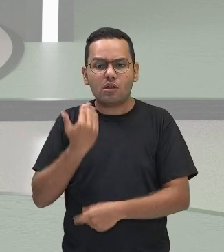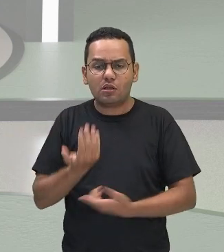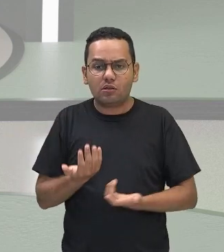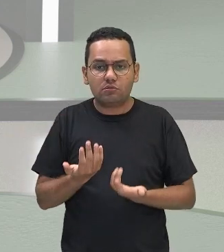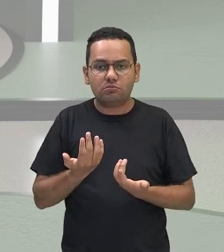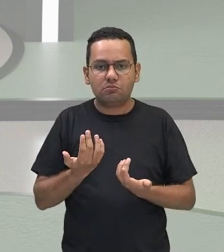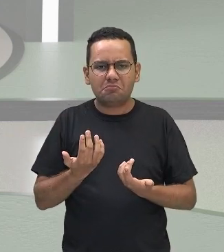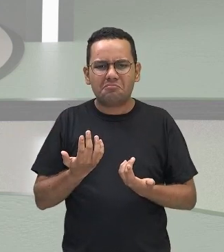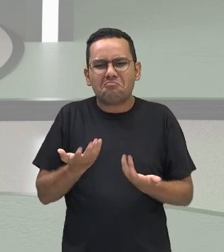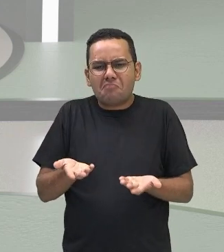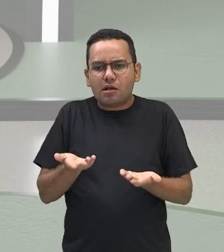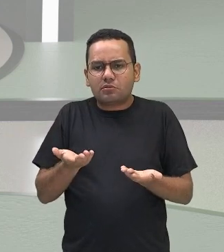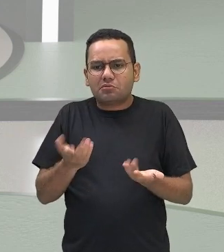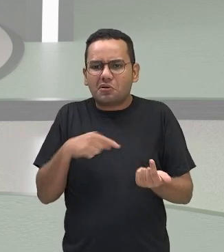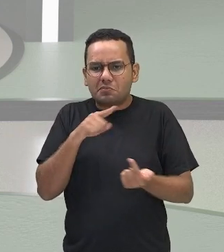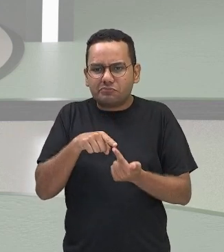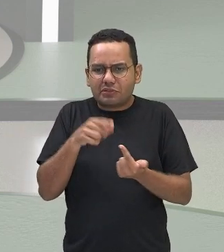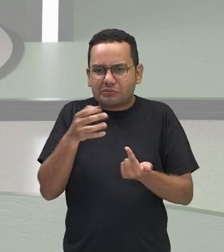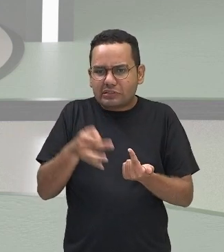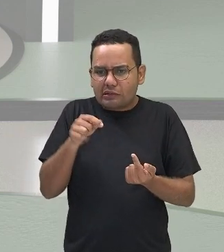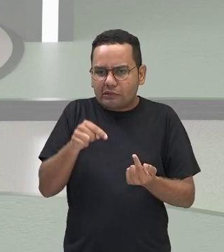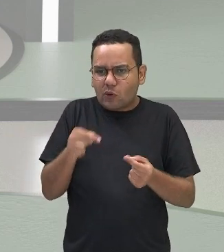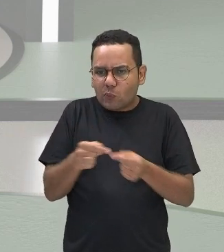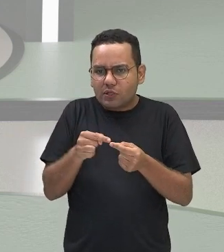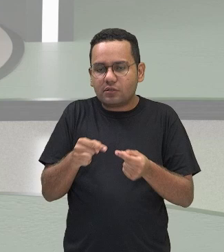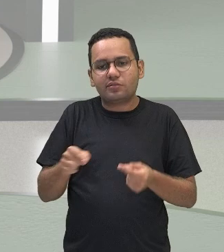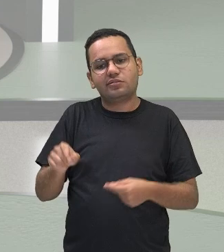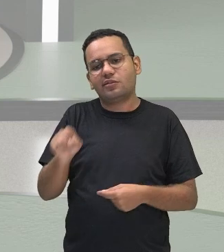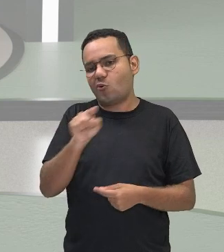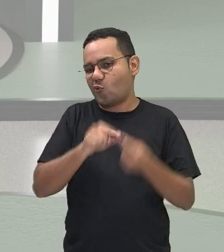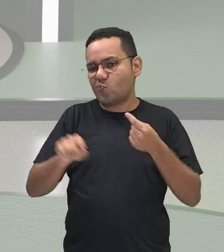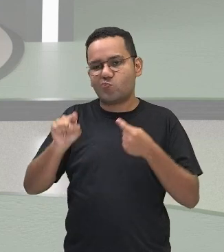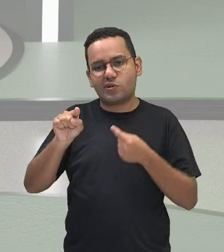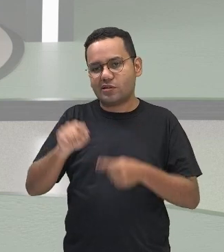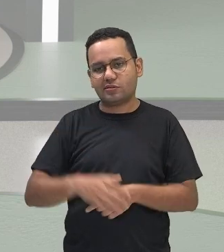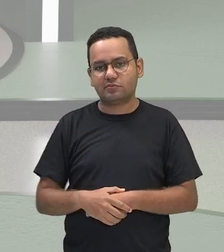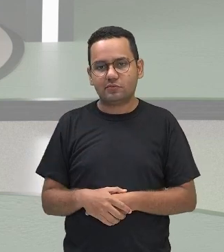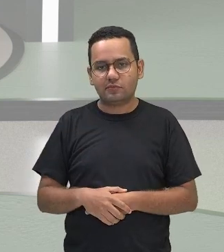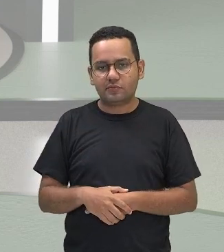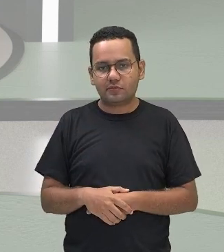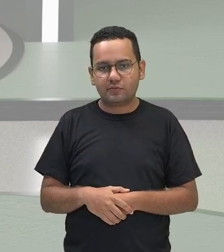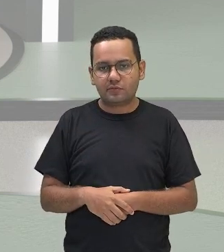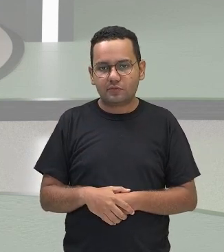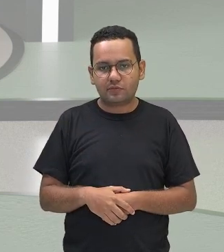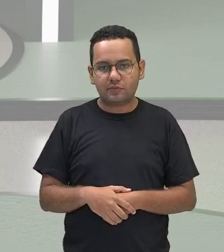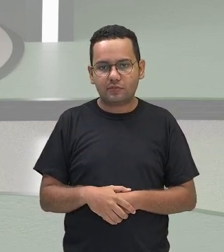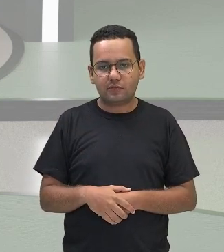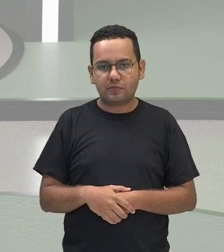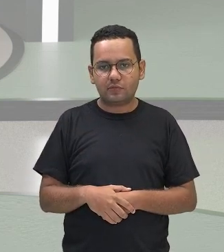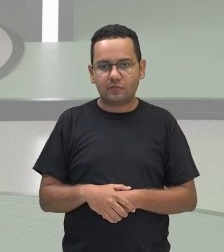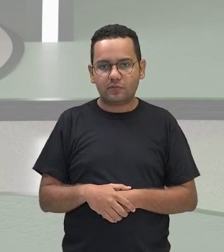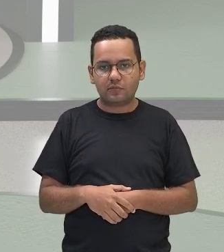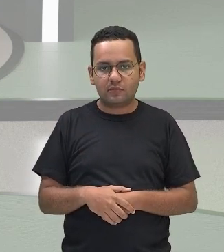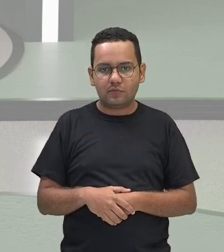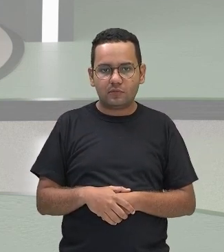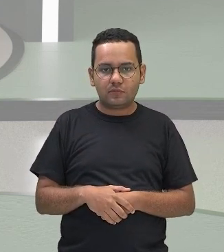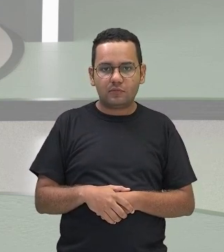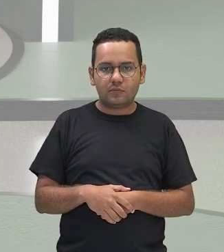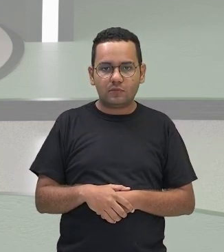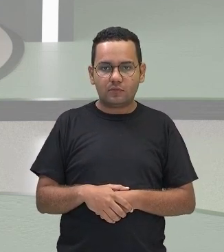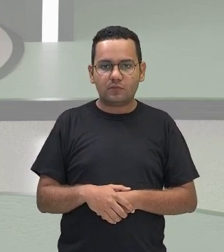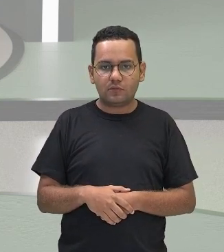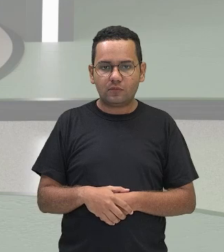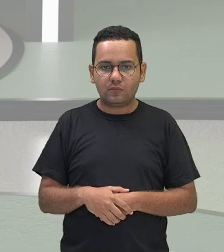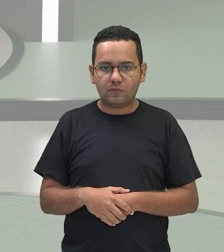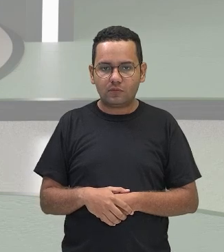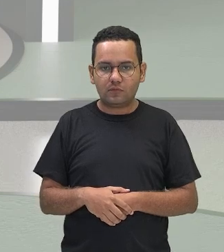produz os espermatozoides e direciona eles para fora do corpo no momento da cópula, né, junto